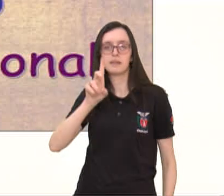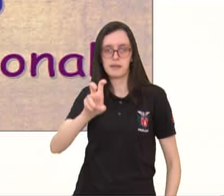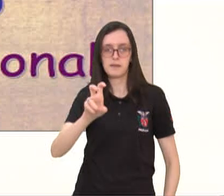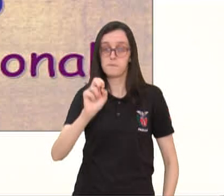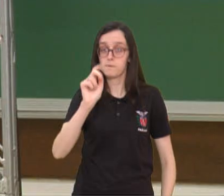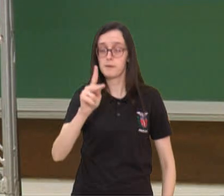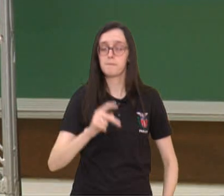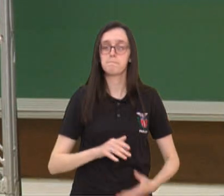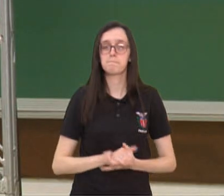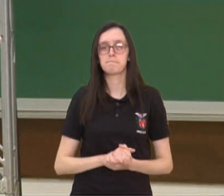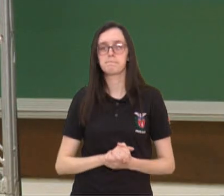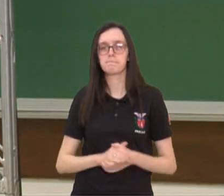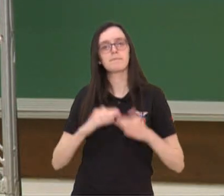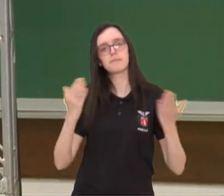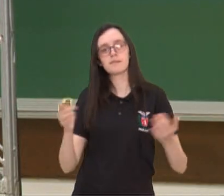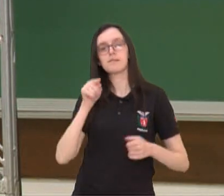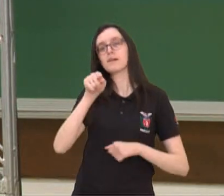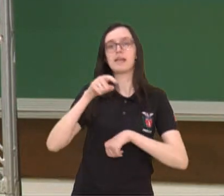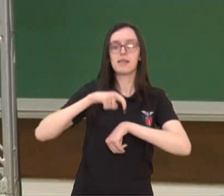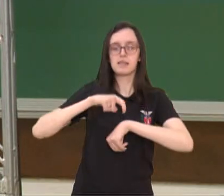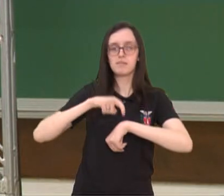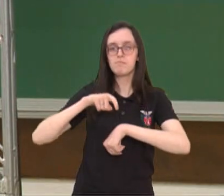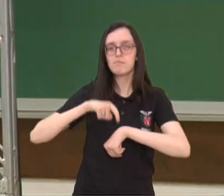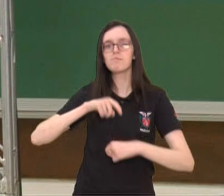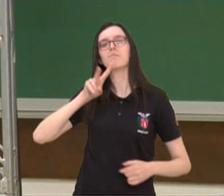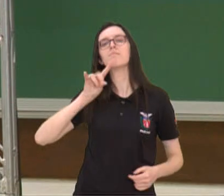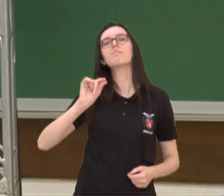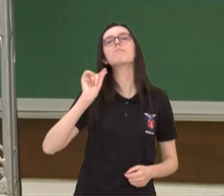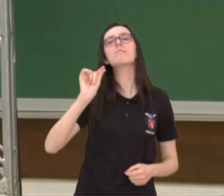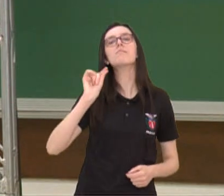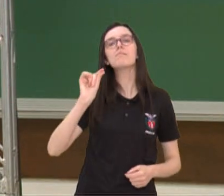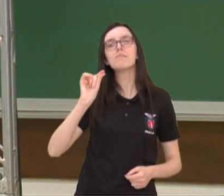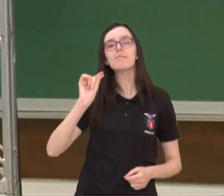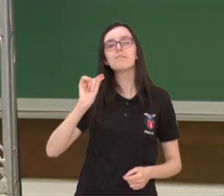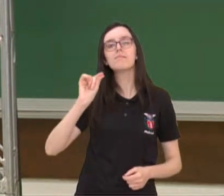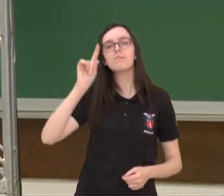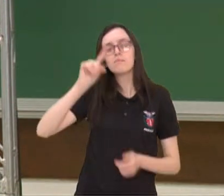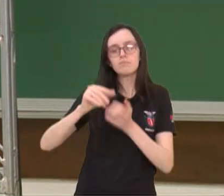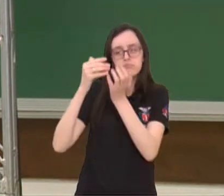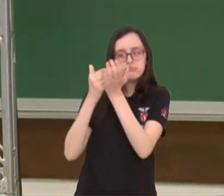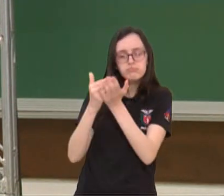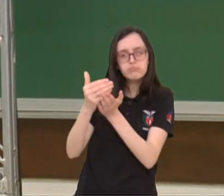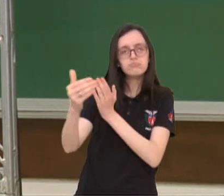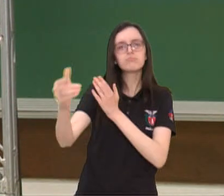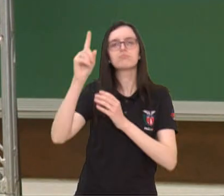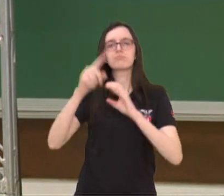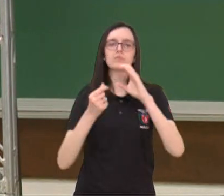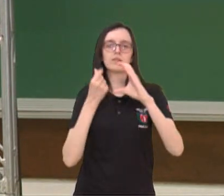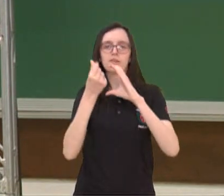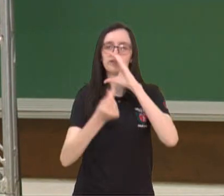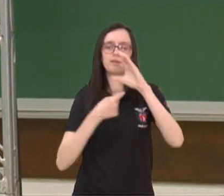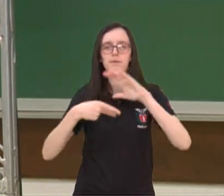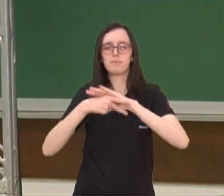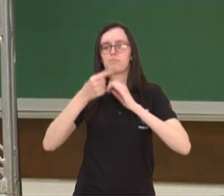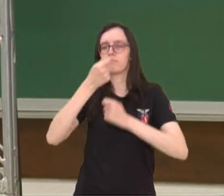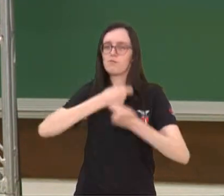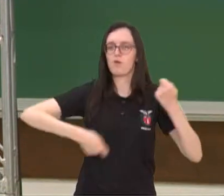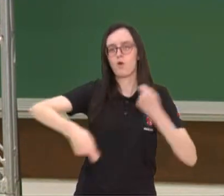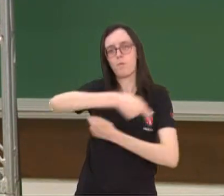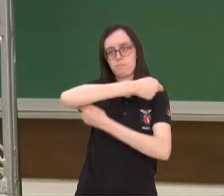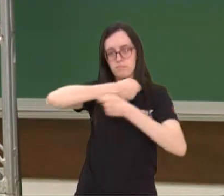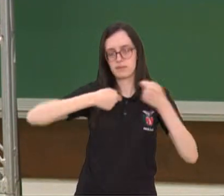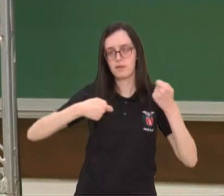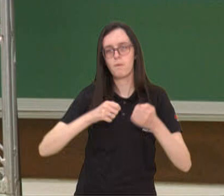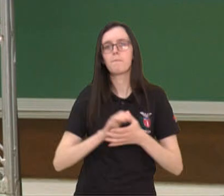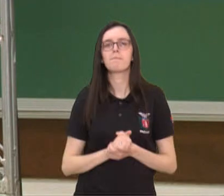tá? Então nesse momento vai nascer aí o capitalismo comercial. Ele vai